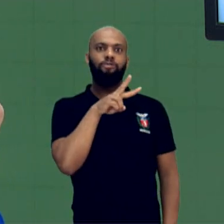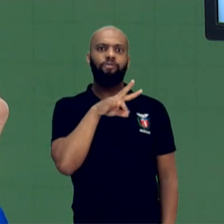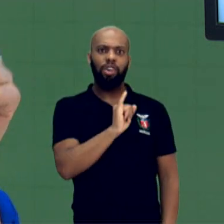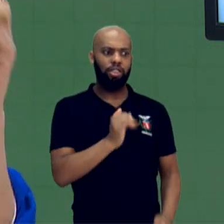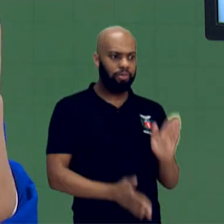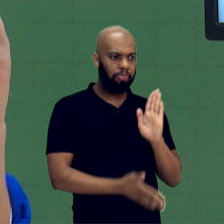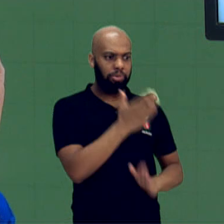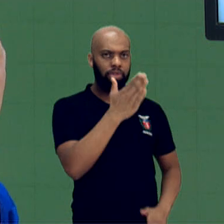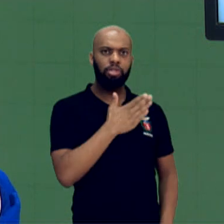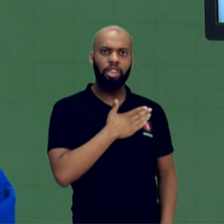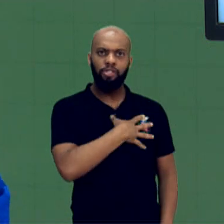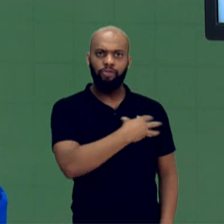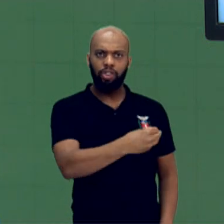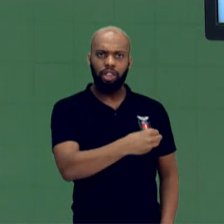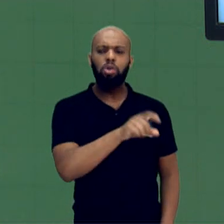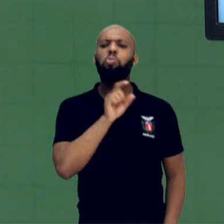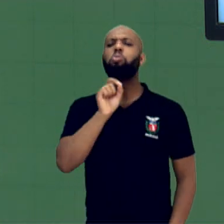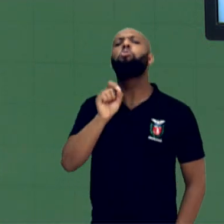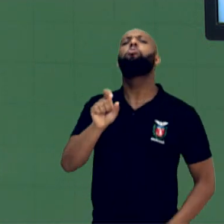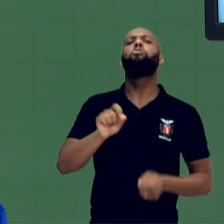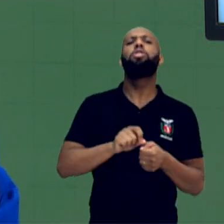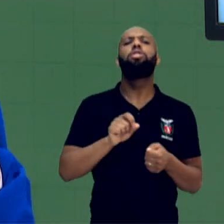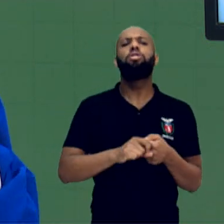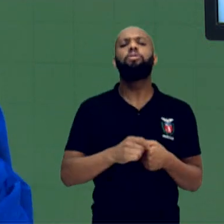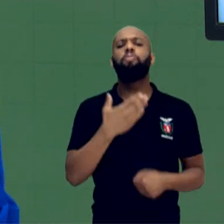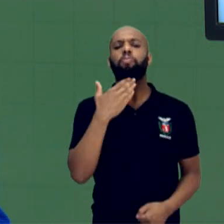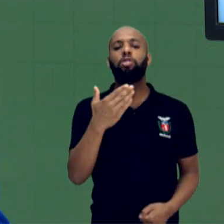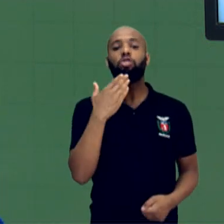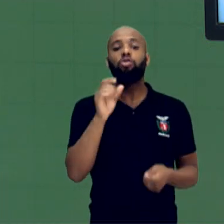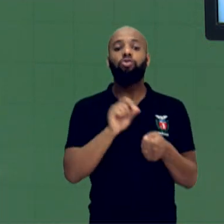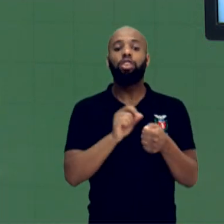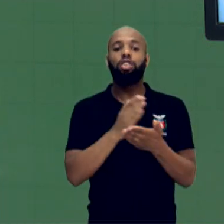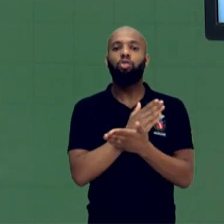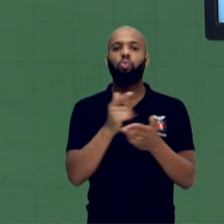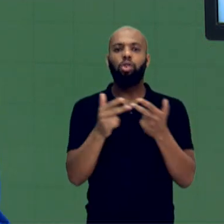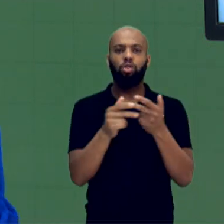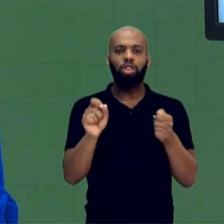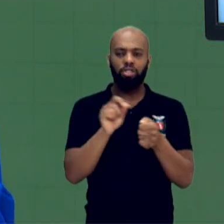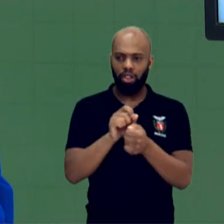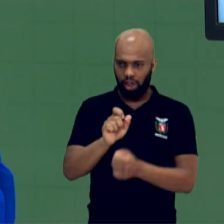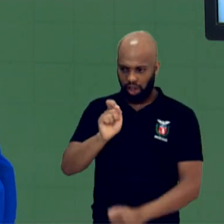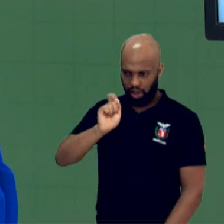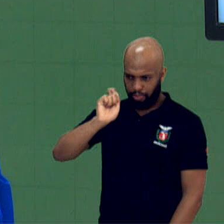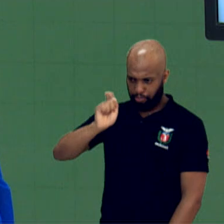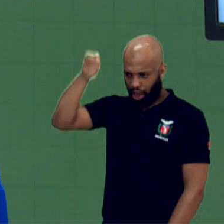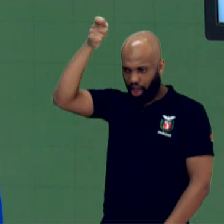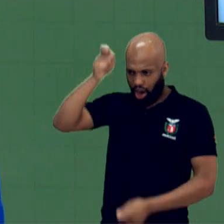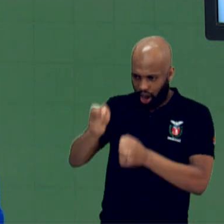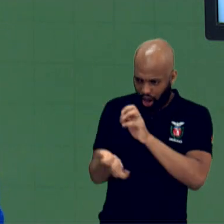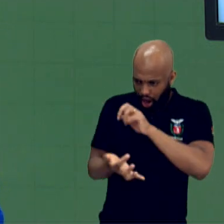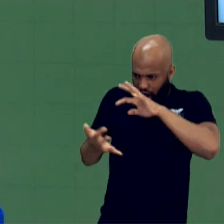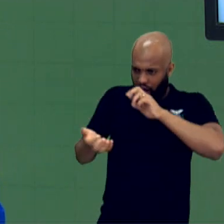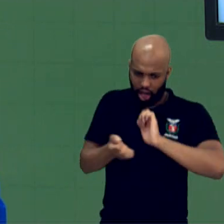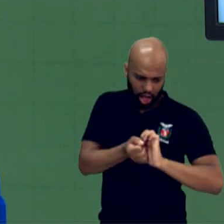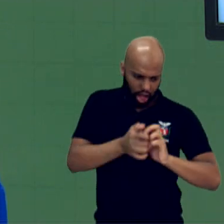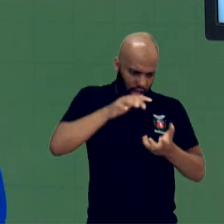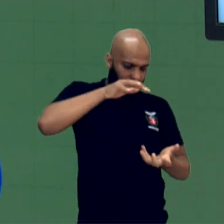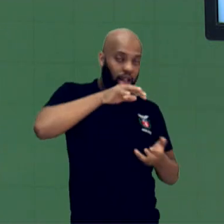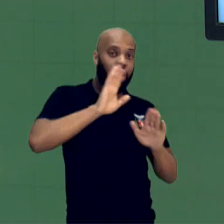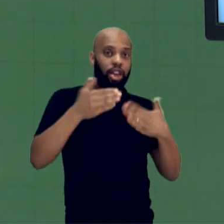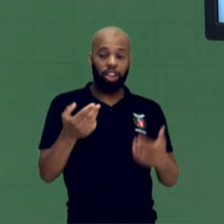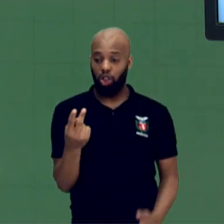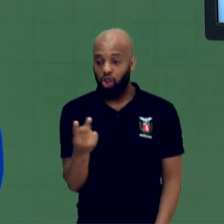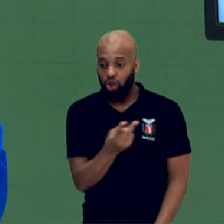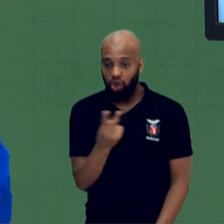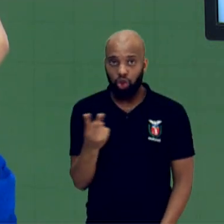fez? Pediu para darem um jeito. Então, foi lançado um feitiço. E a Índia e o índio, eles